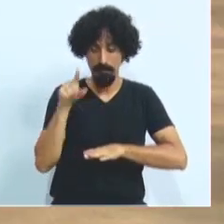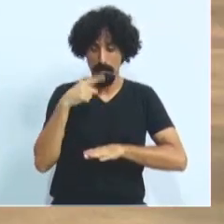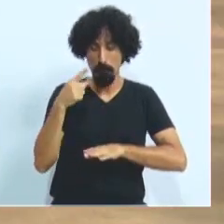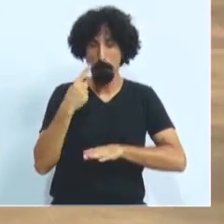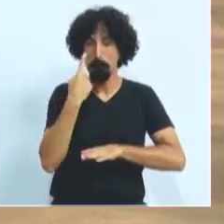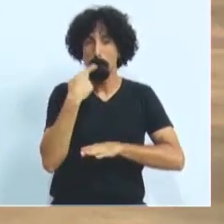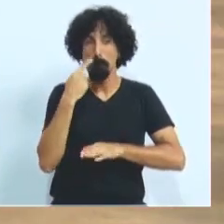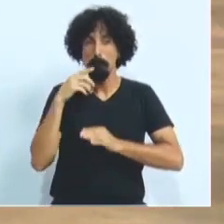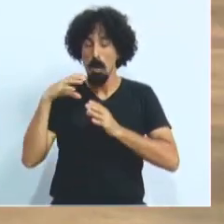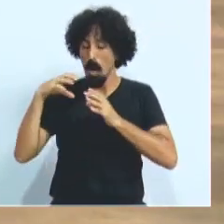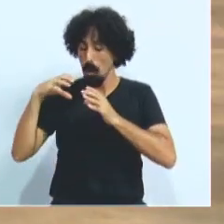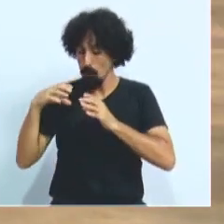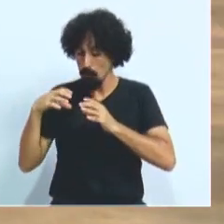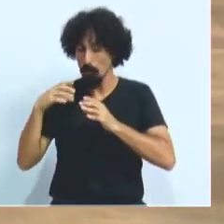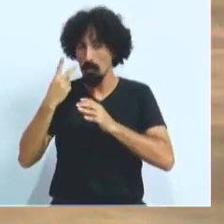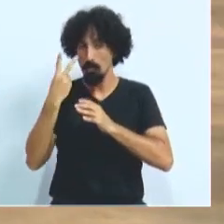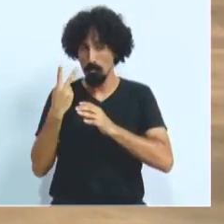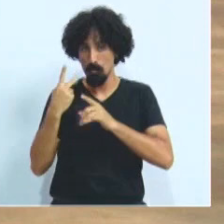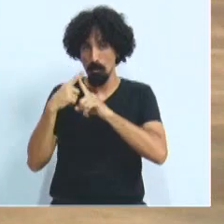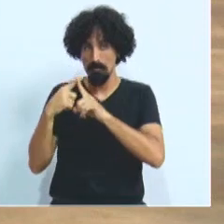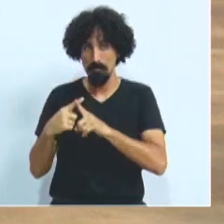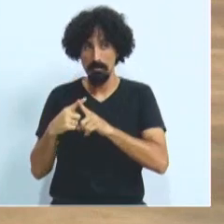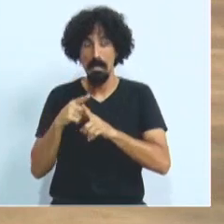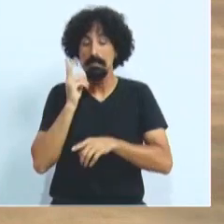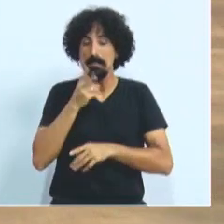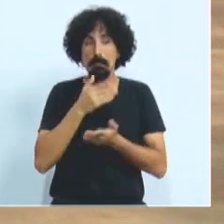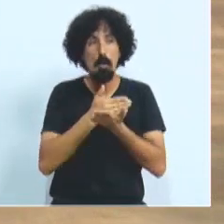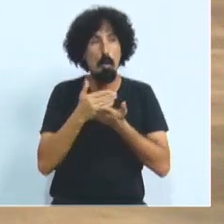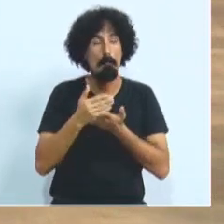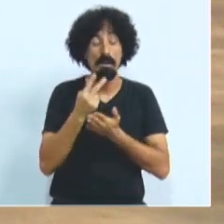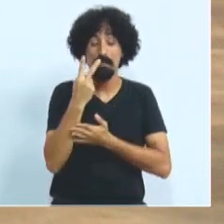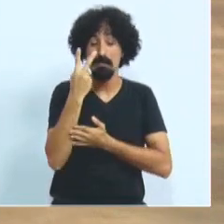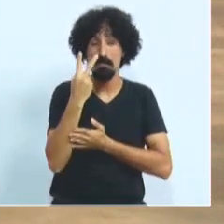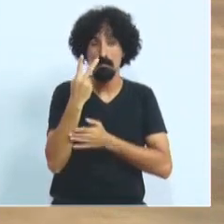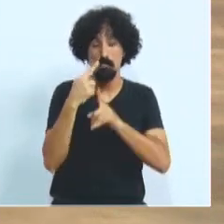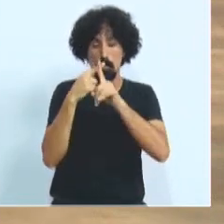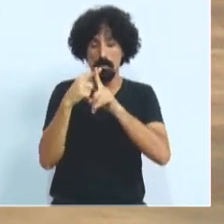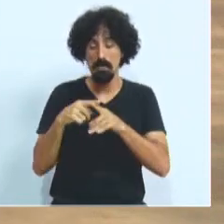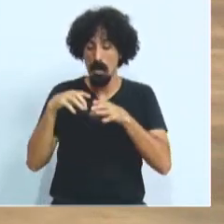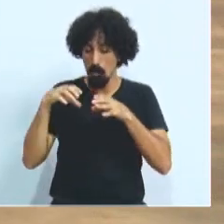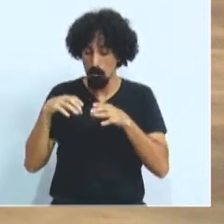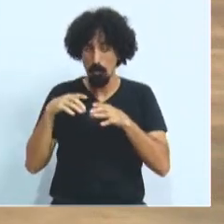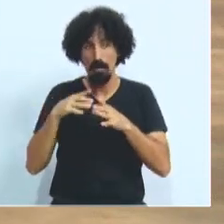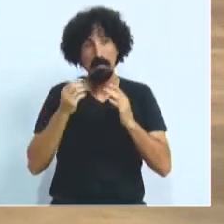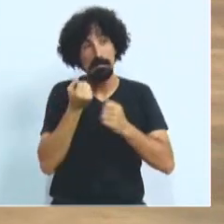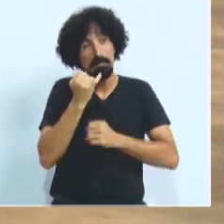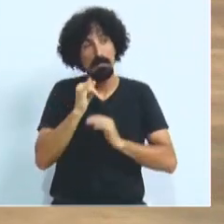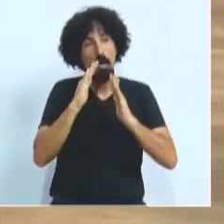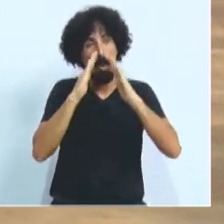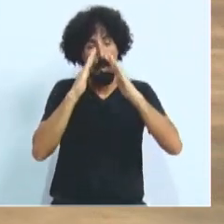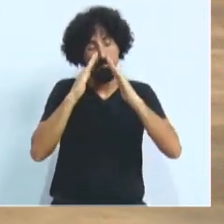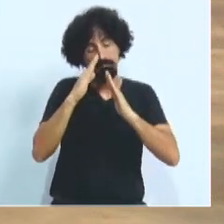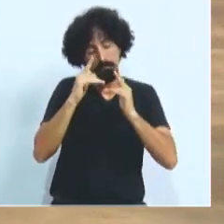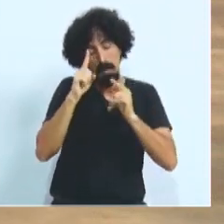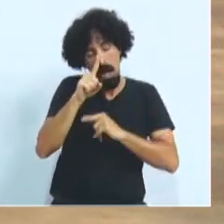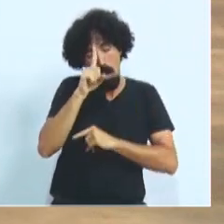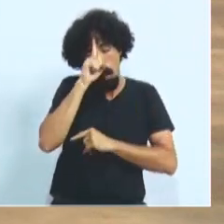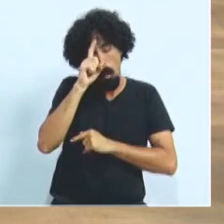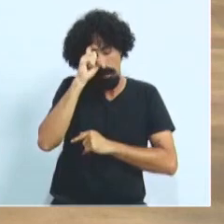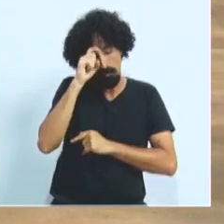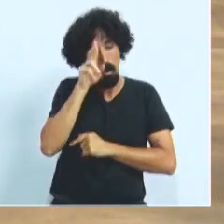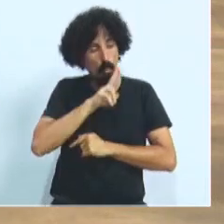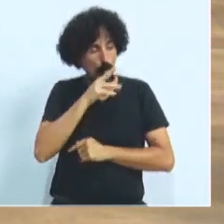com duas insuflações. No ambiente hospitalar, a gente usa o ambu, né? A gente fecha aqui as vias aéreas da